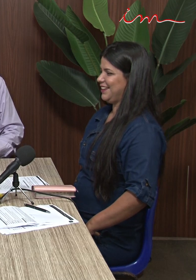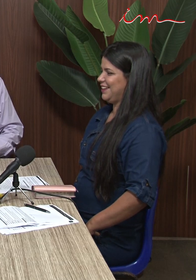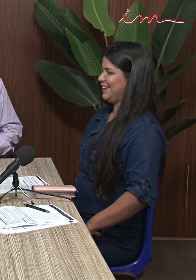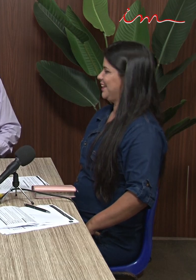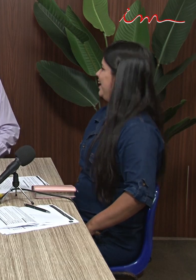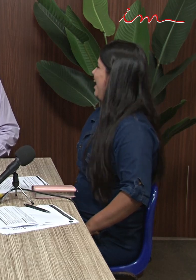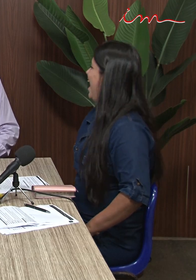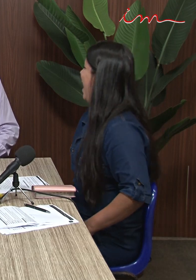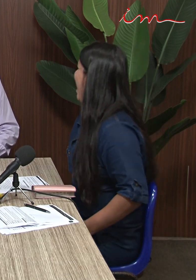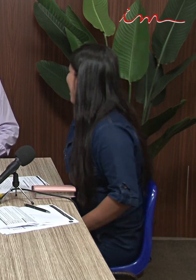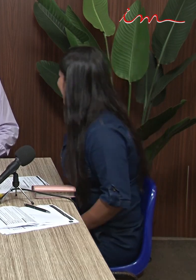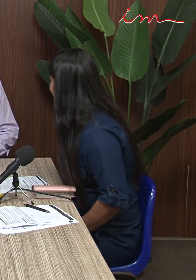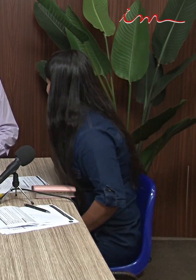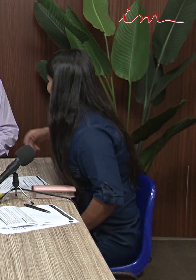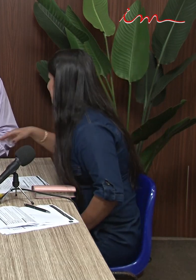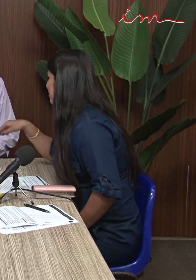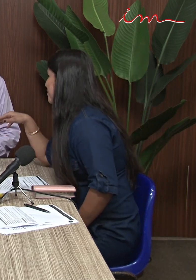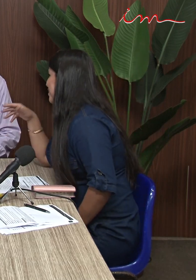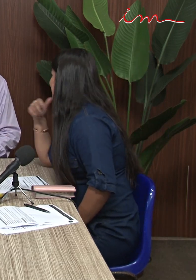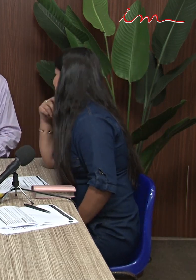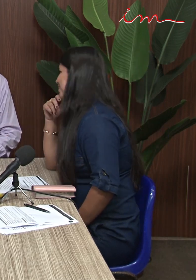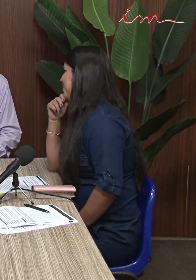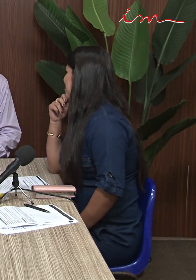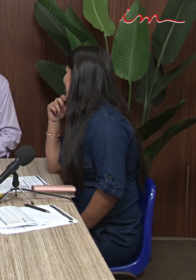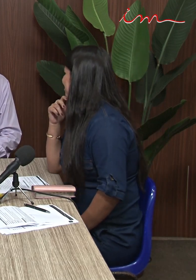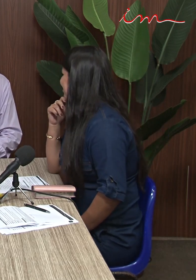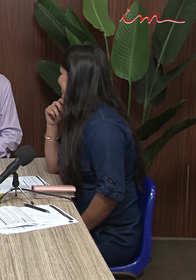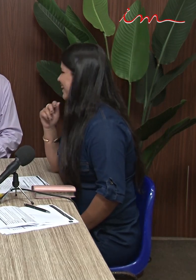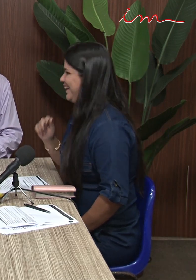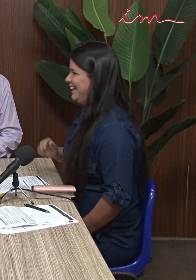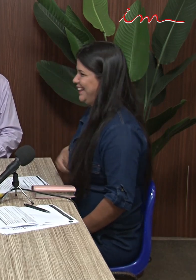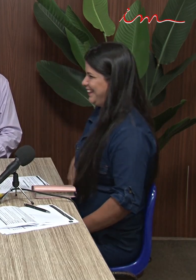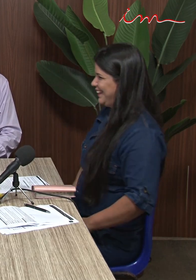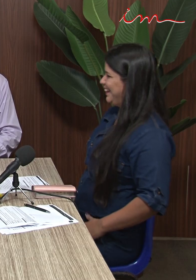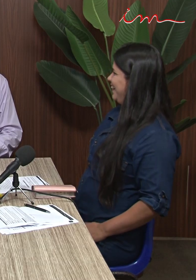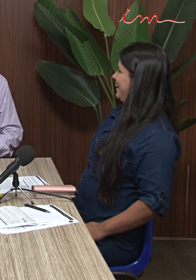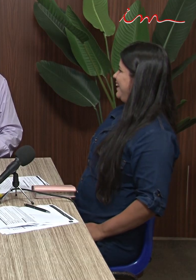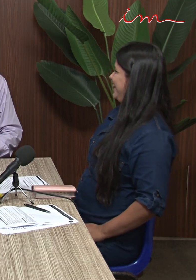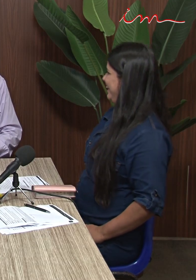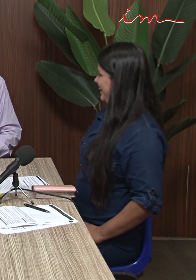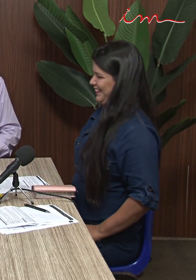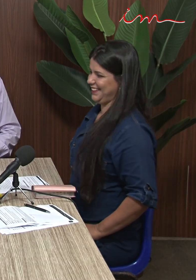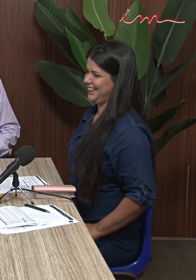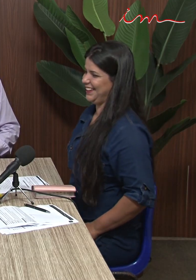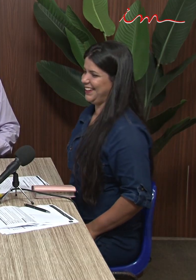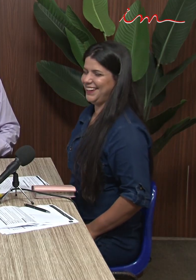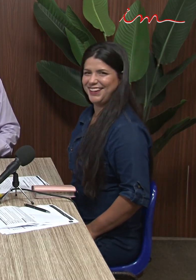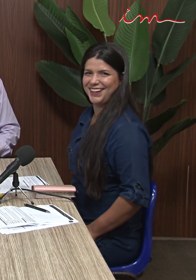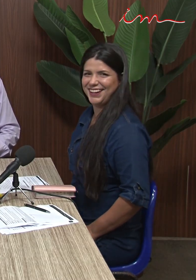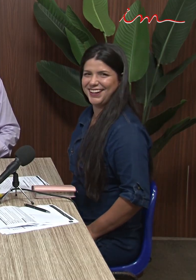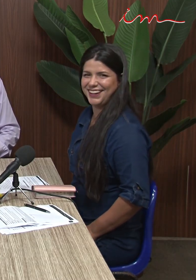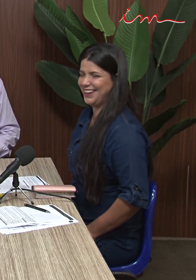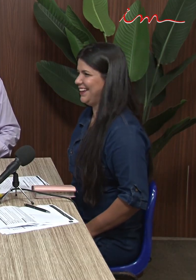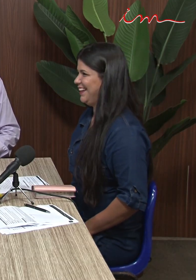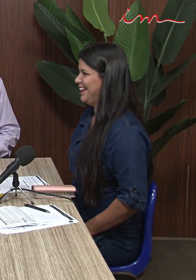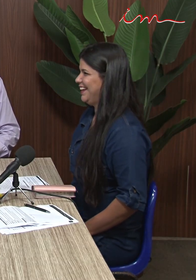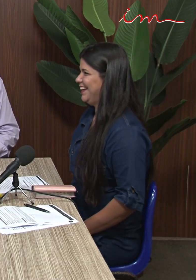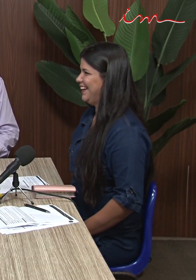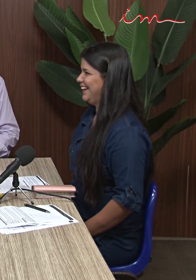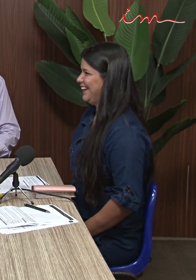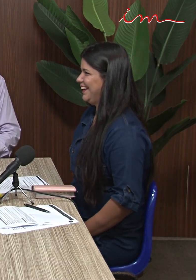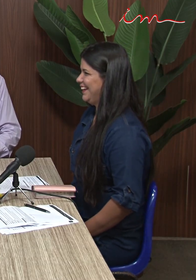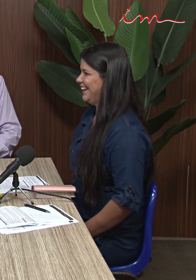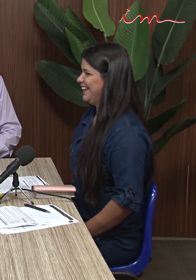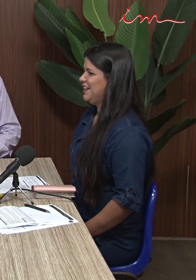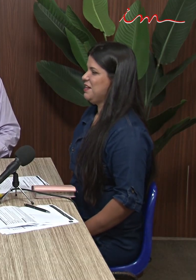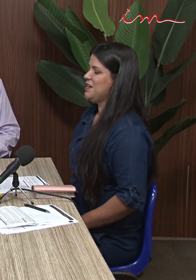isso. Tá bom. Não corta, não. O pastor vai mandar no seu programa. Daqui um pouco é dona do programa. Acho melhor a gente